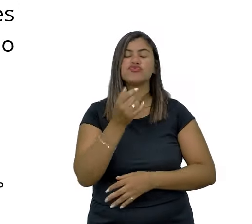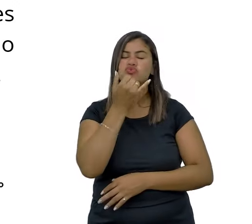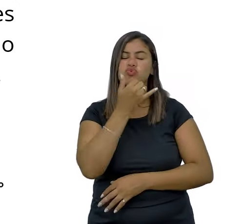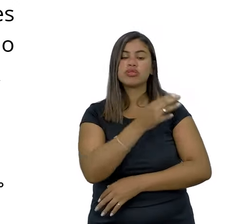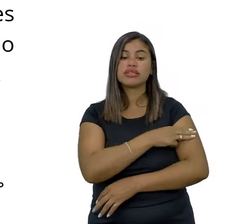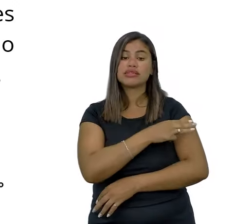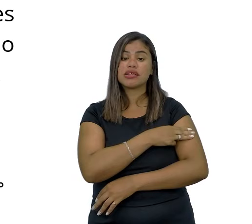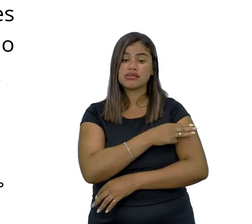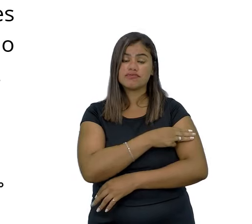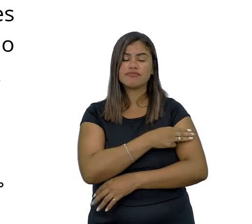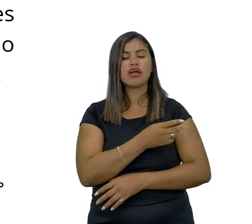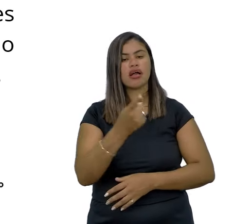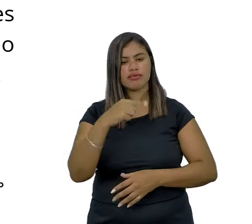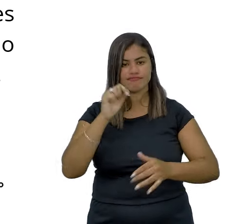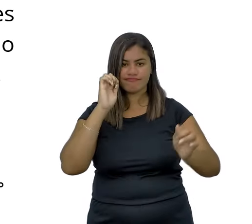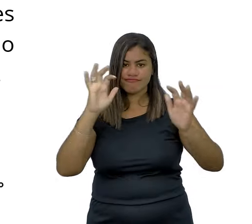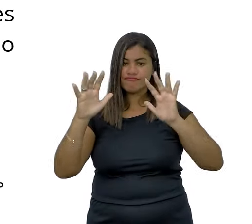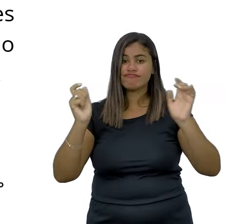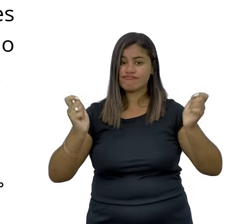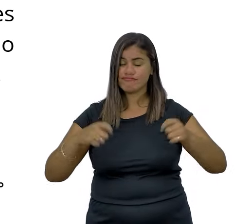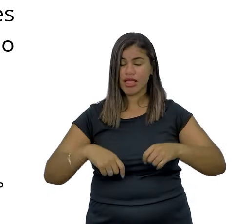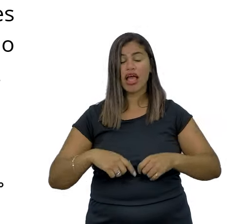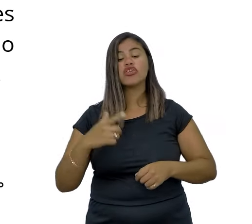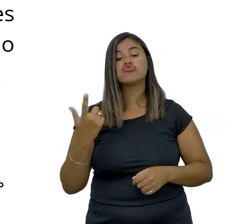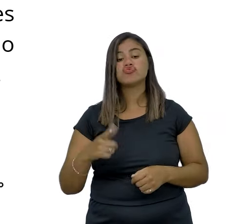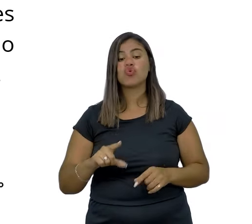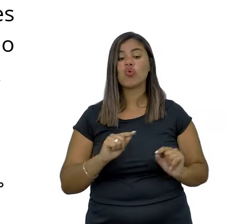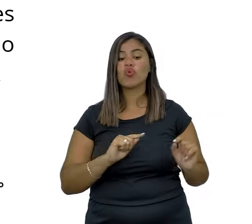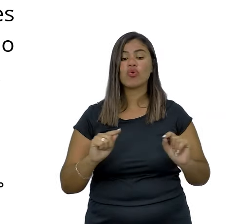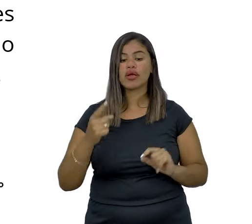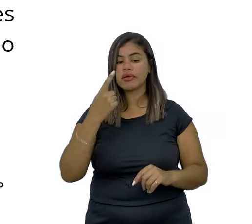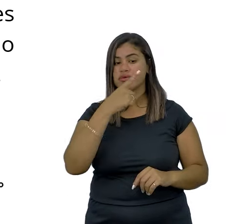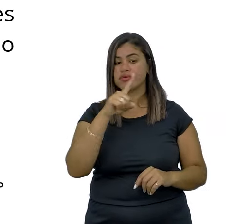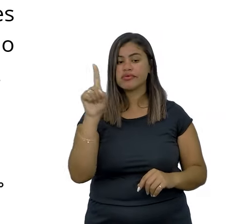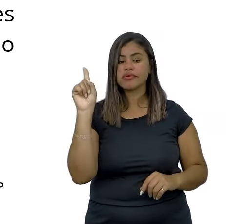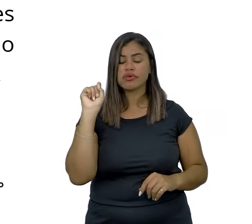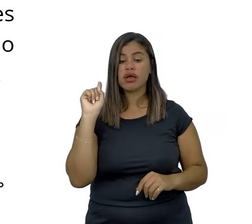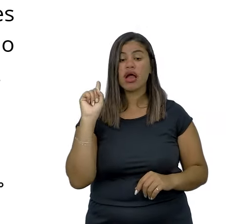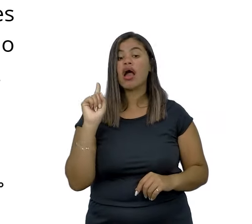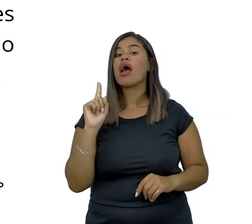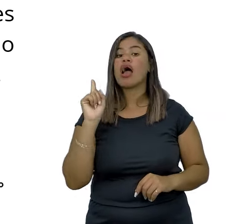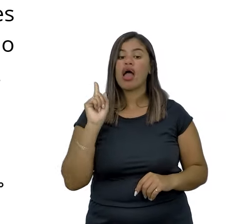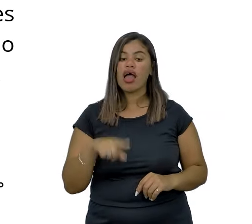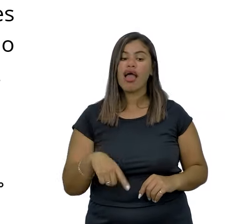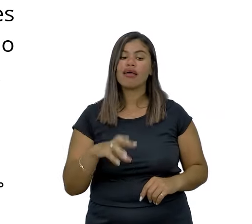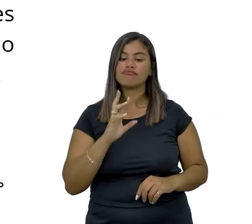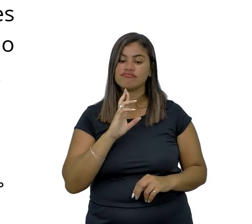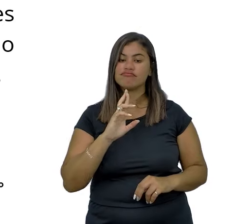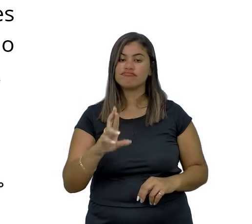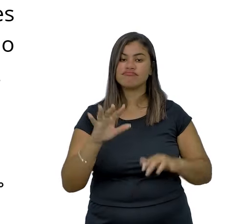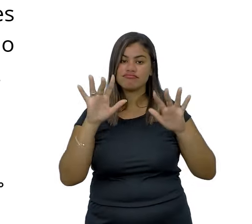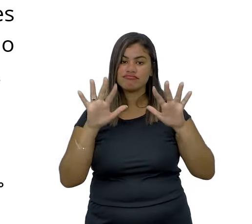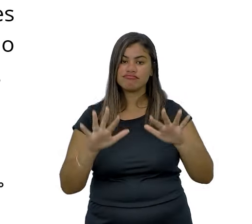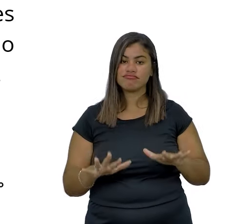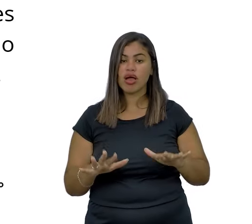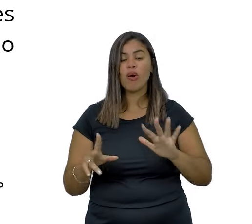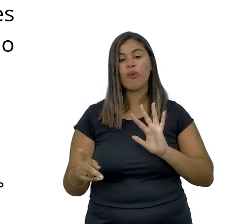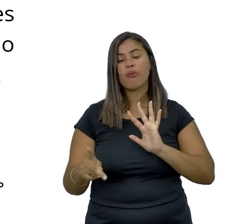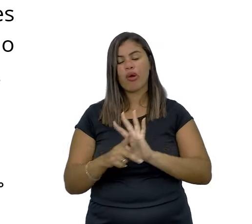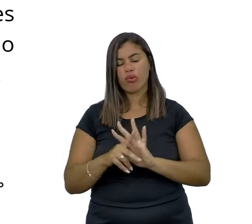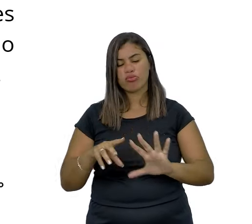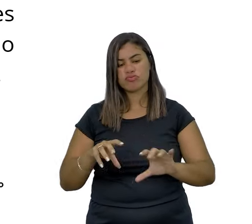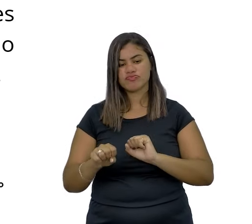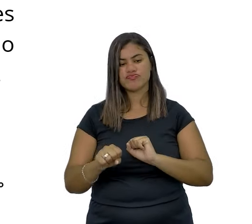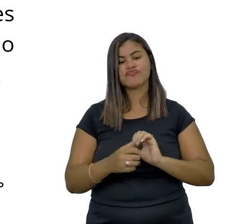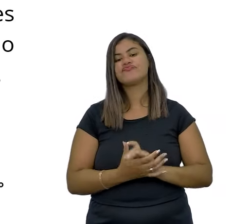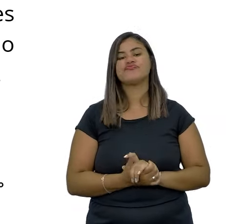isso? E por último, a gente tem aí a nossa sistematização, né, da